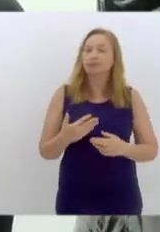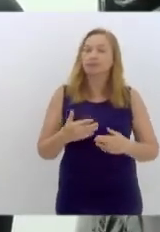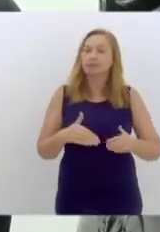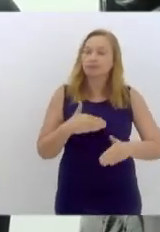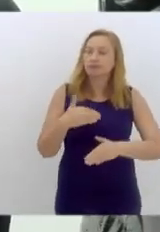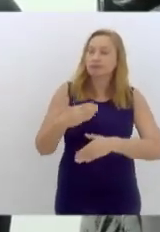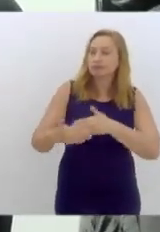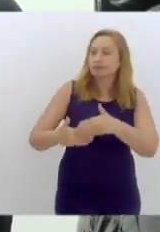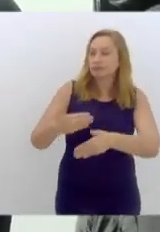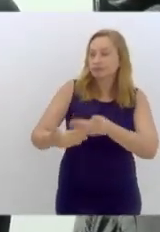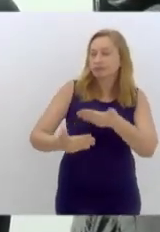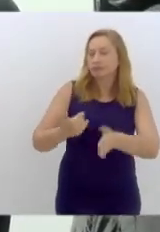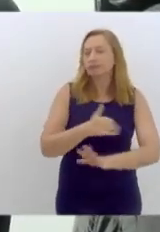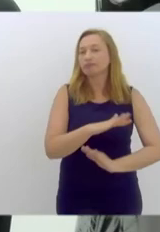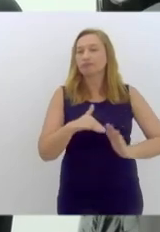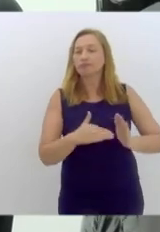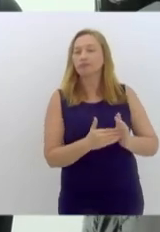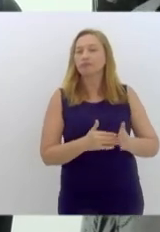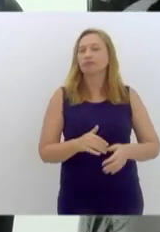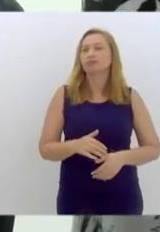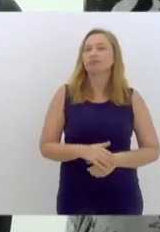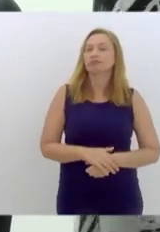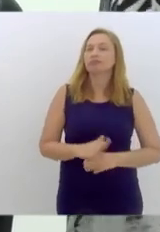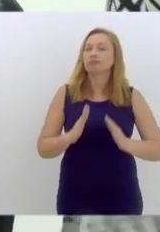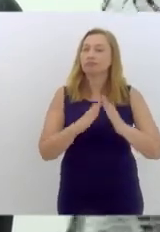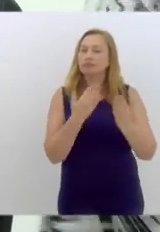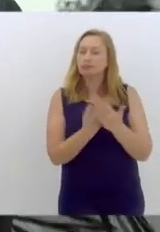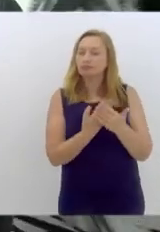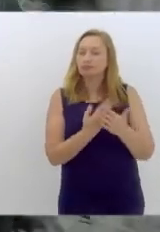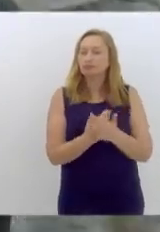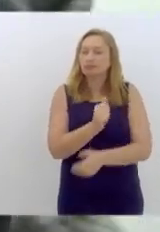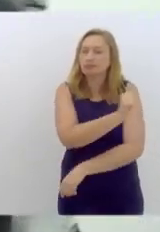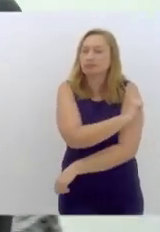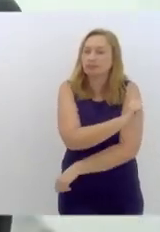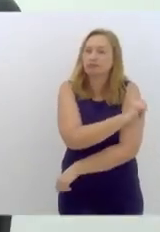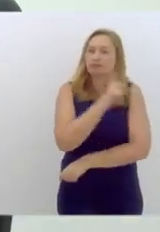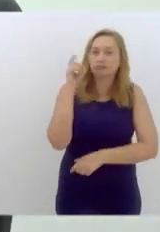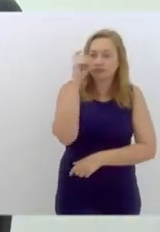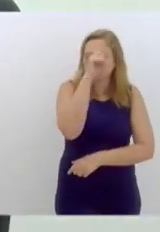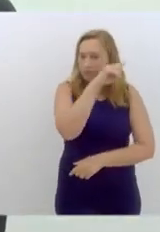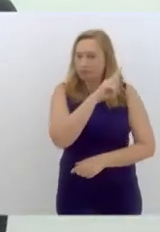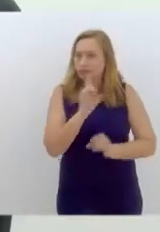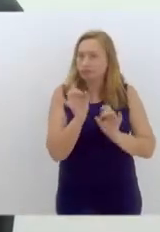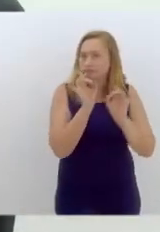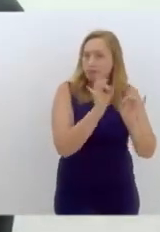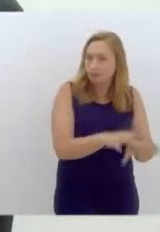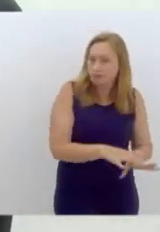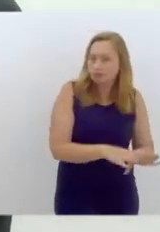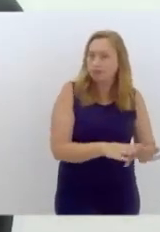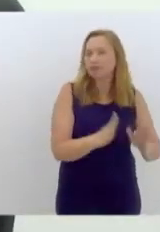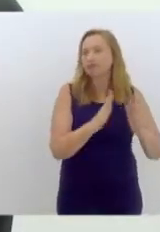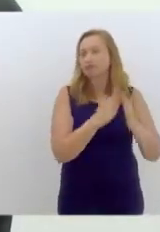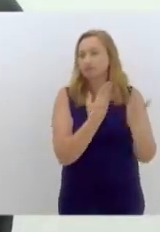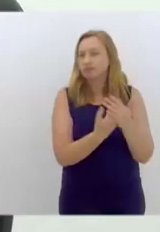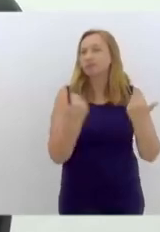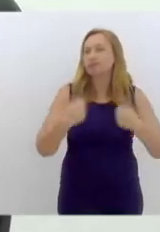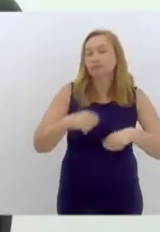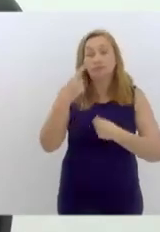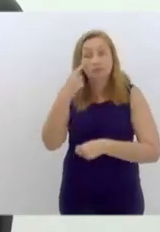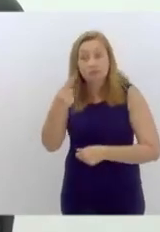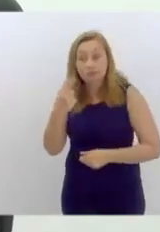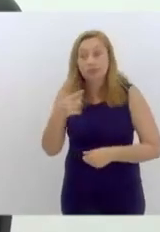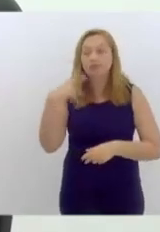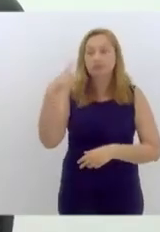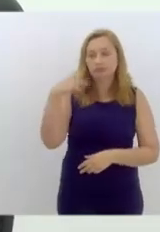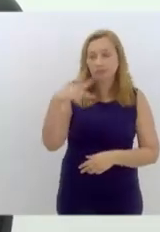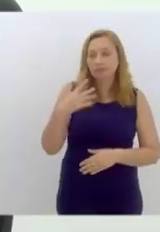a trajetória escolar do aluno em dificuldades, em abandono. E aí também a gente precisa ver as